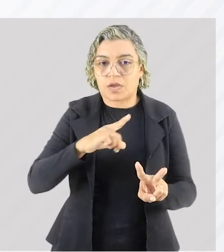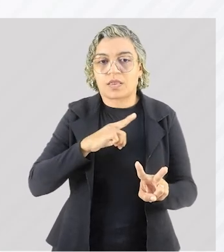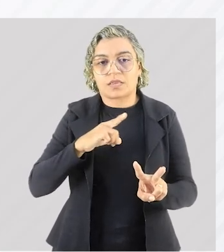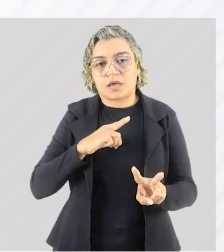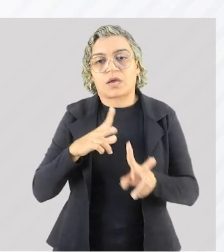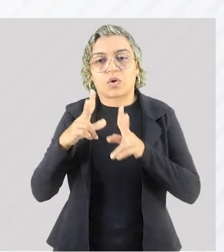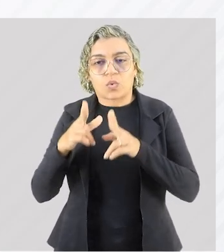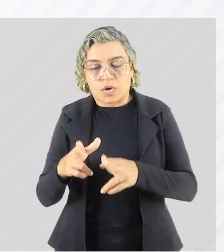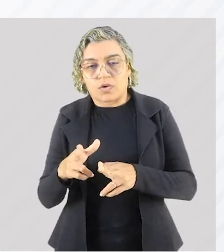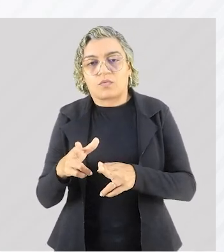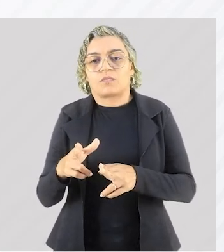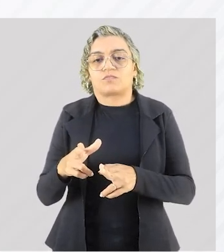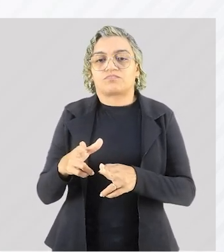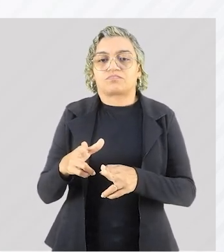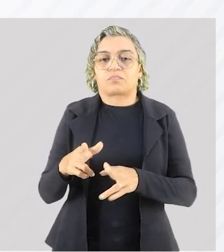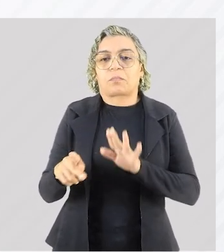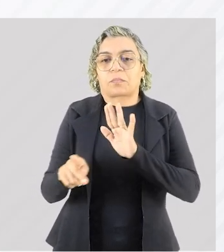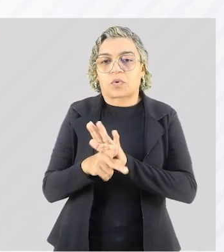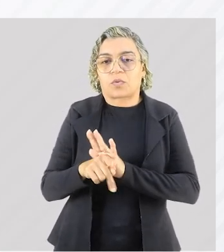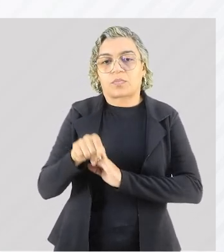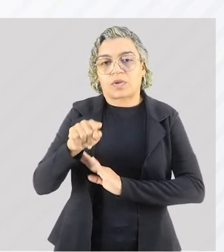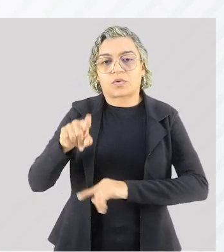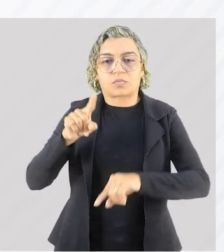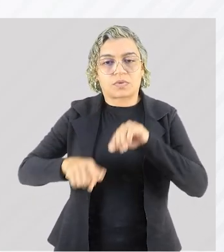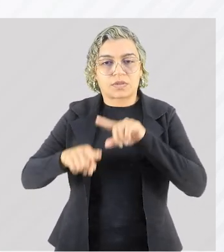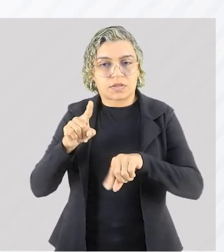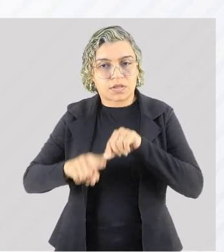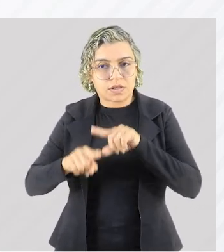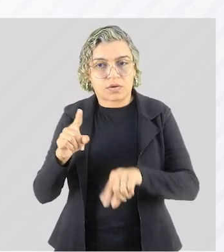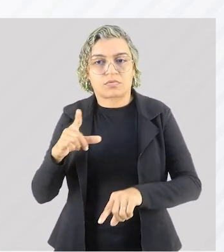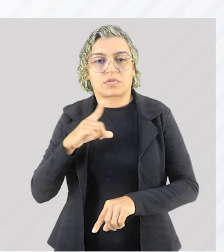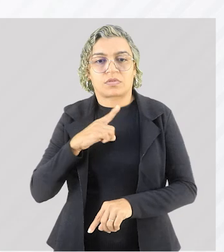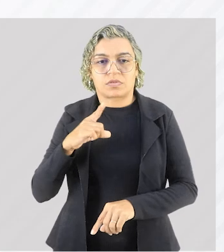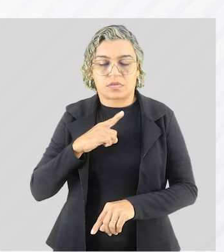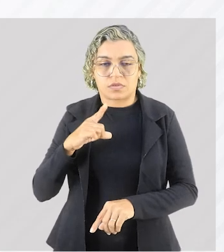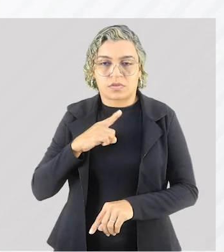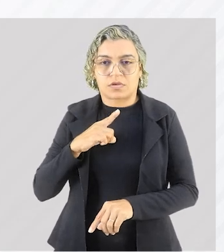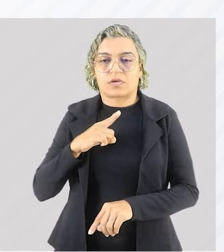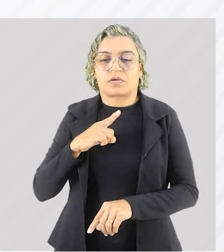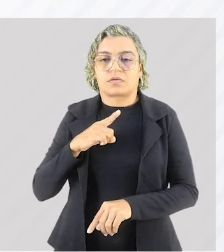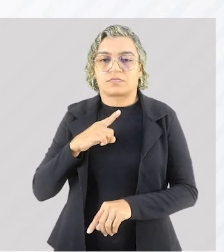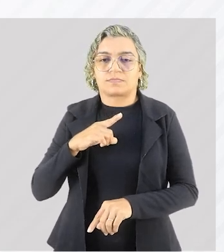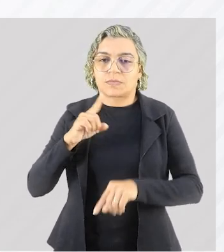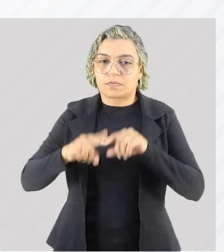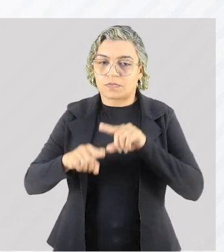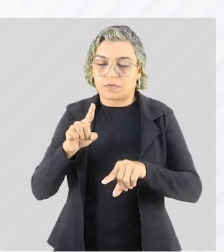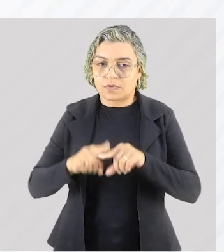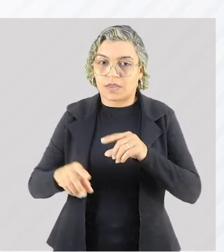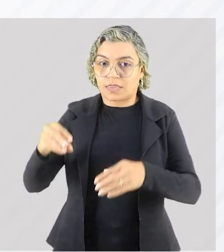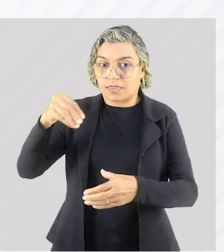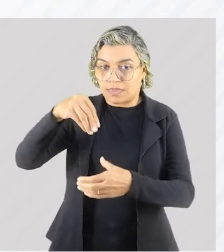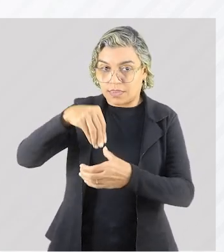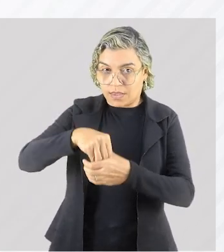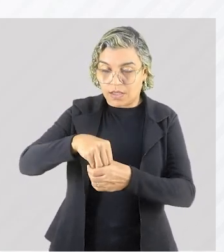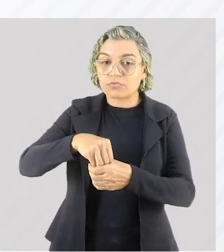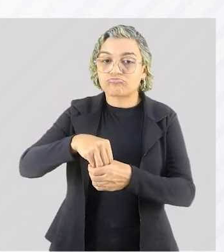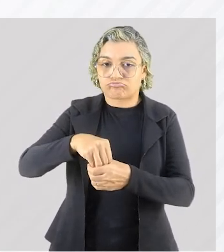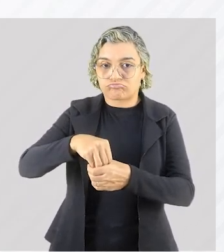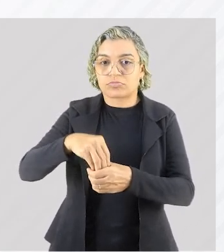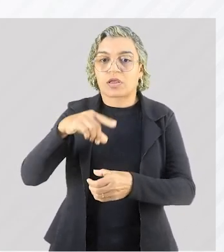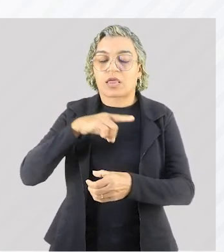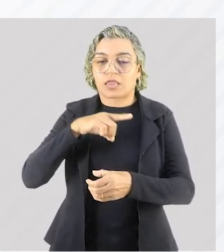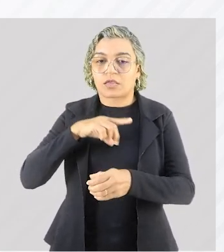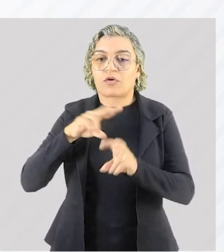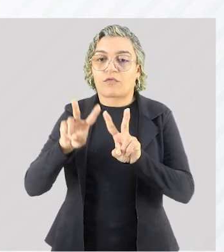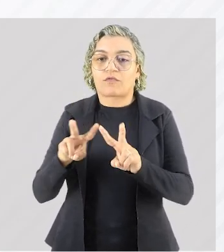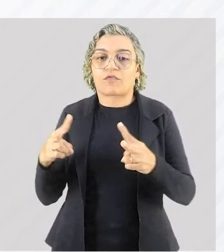corpo. Ou seja, o corpo que estiver totalmente submerso a um líquido terá o seu